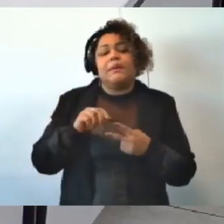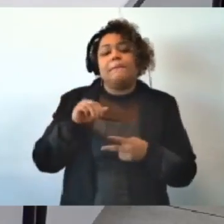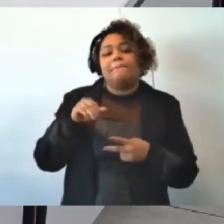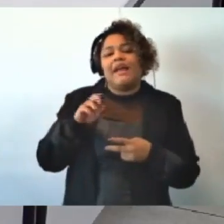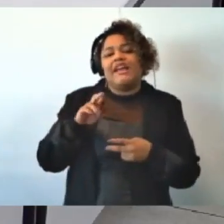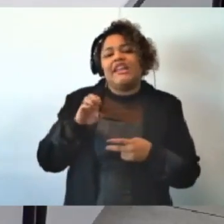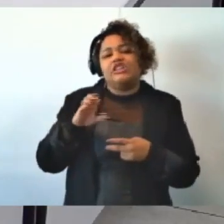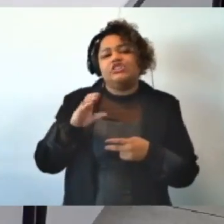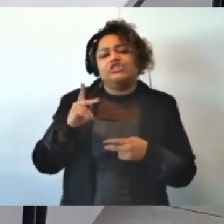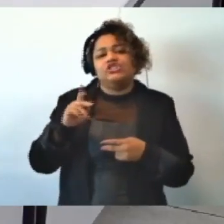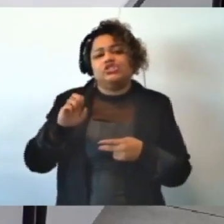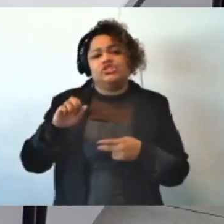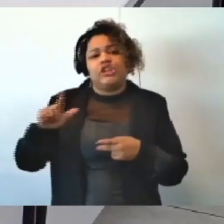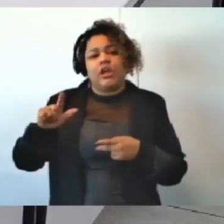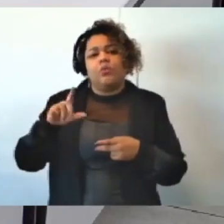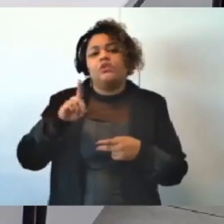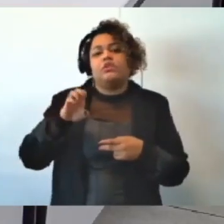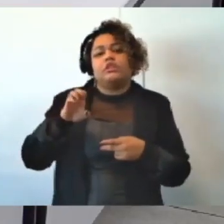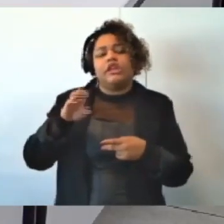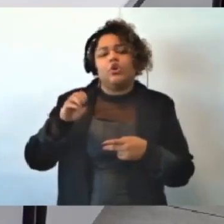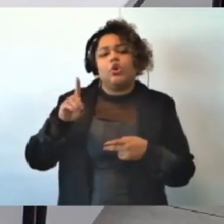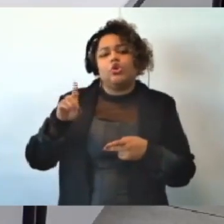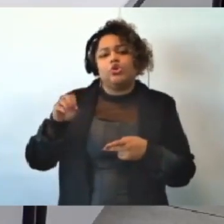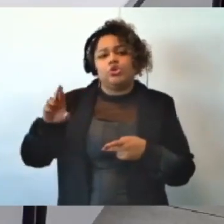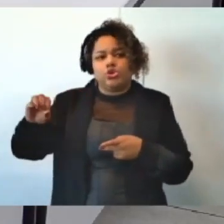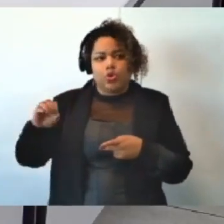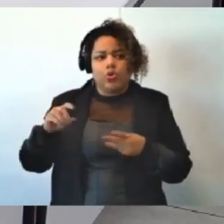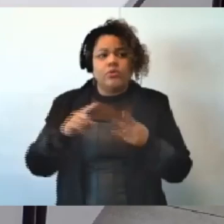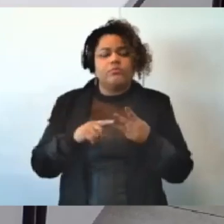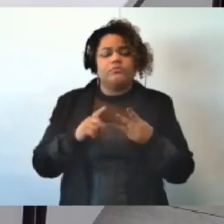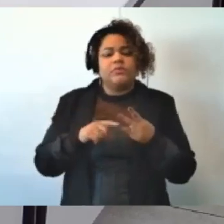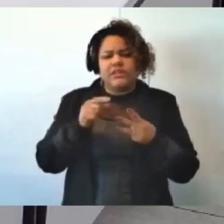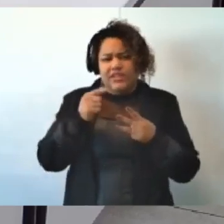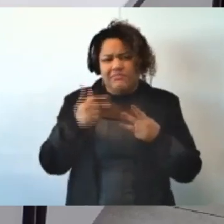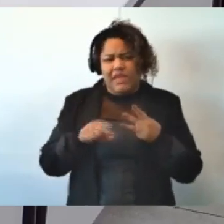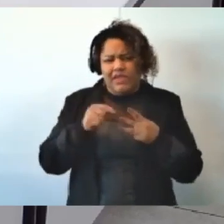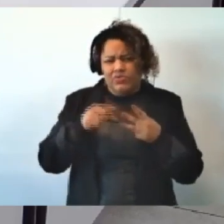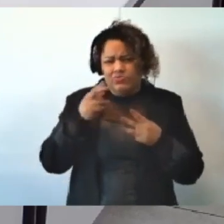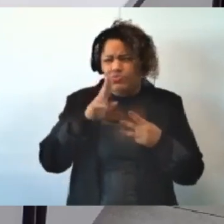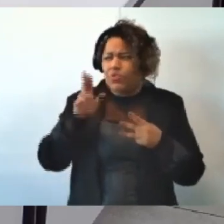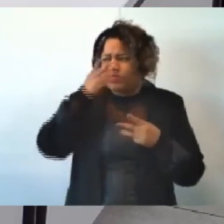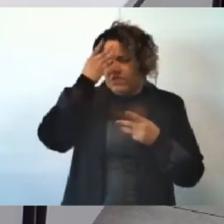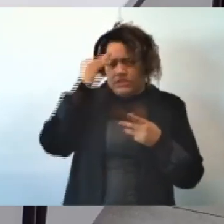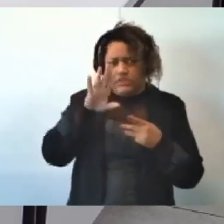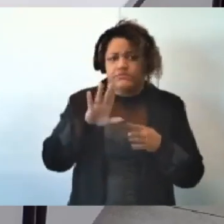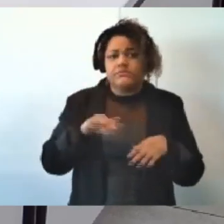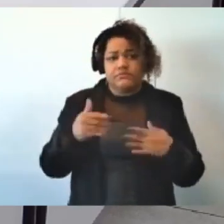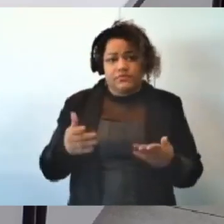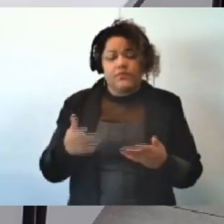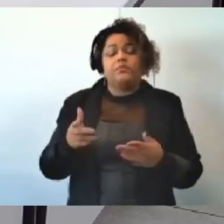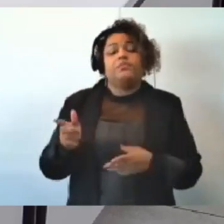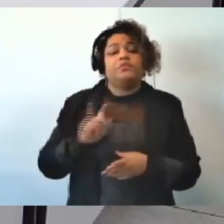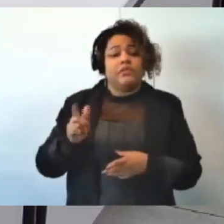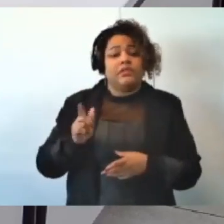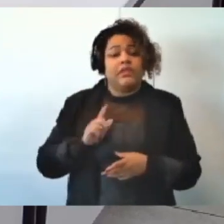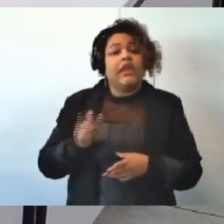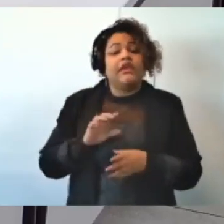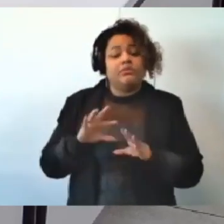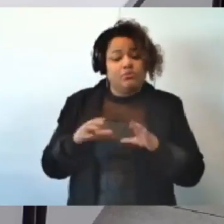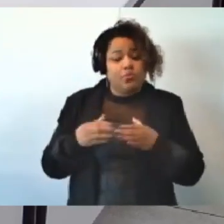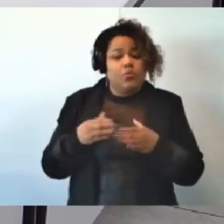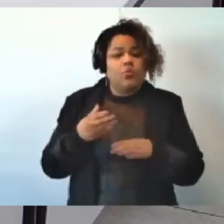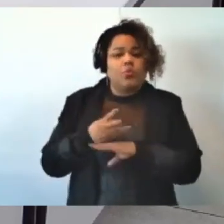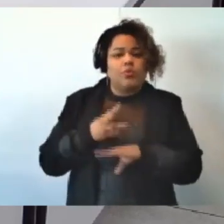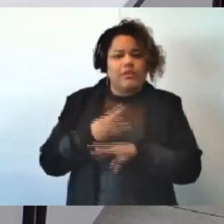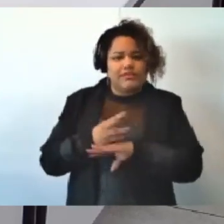falaram que, se tivesse problema, isso foi fala até do coordenador da regional. A gente tem essa fala lá no grupo de moradores. Ele falou que, se